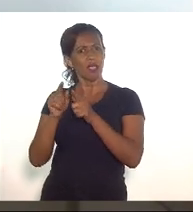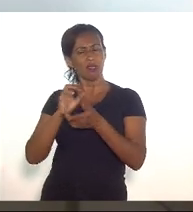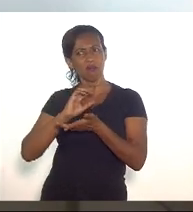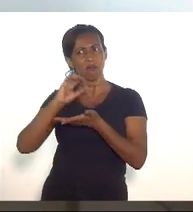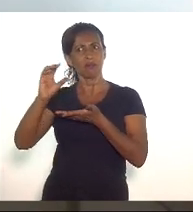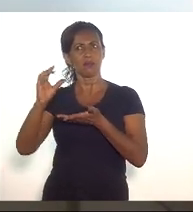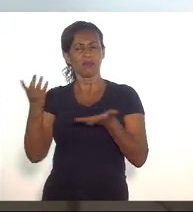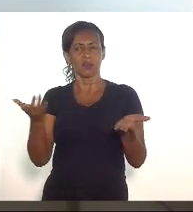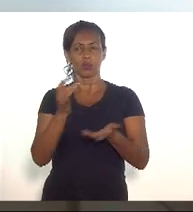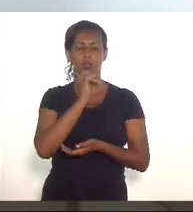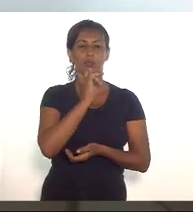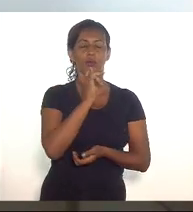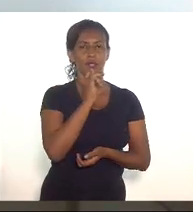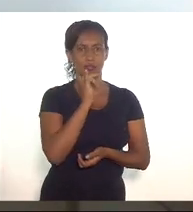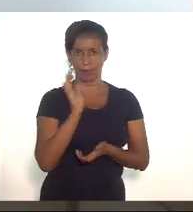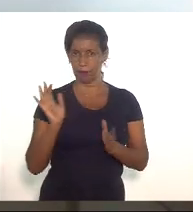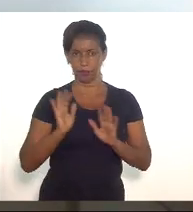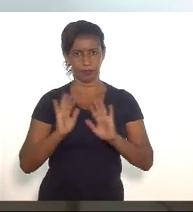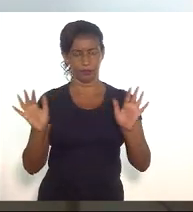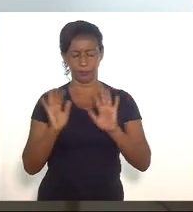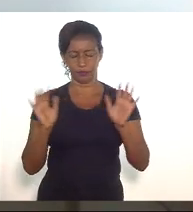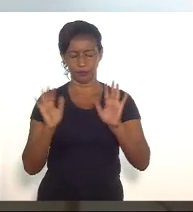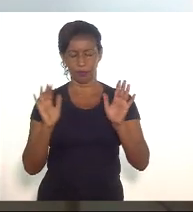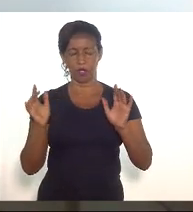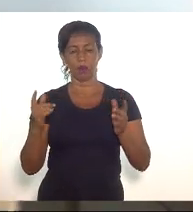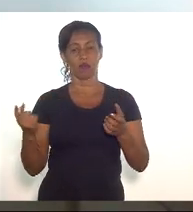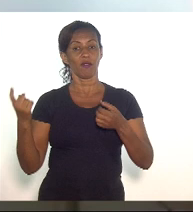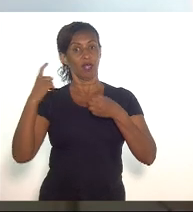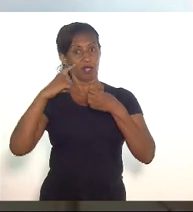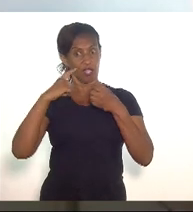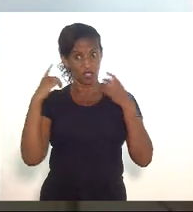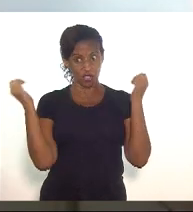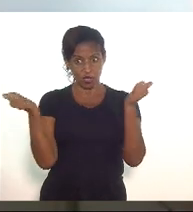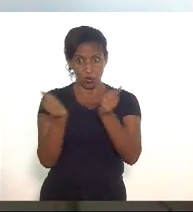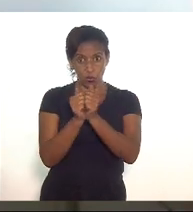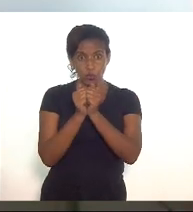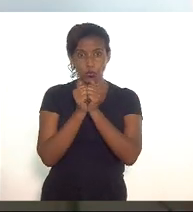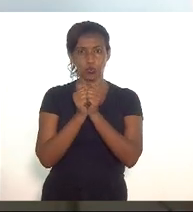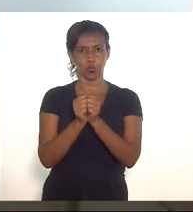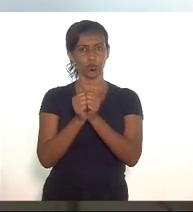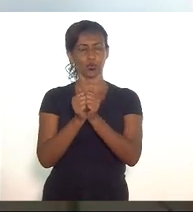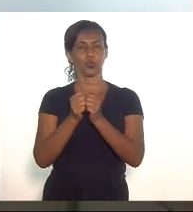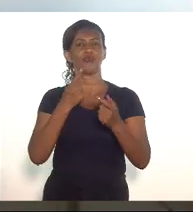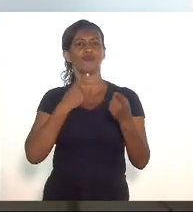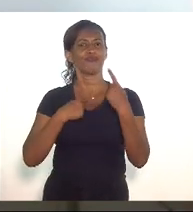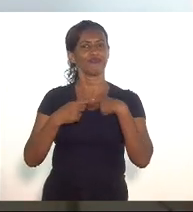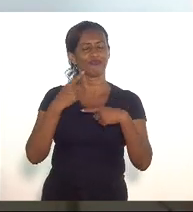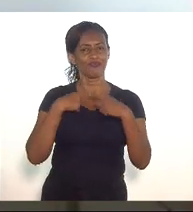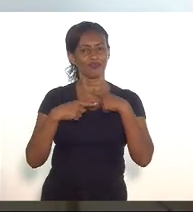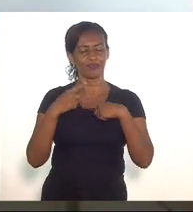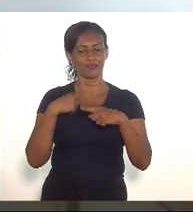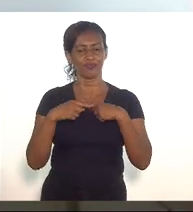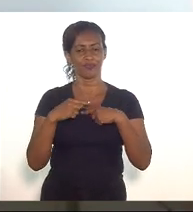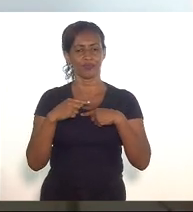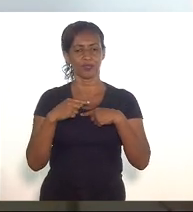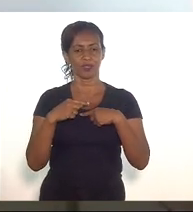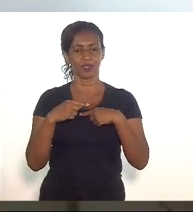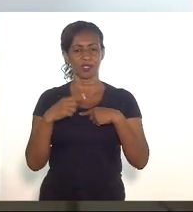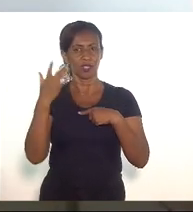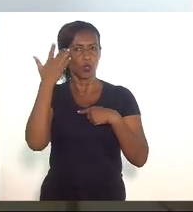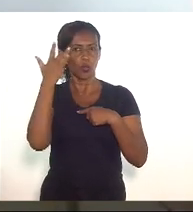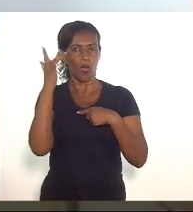Então, estou dando esse exemplo, mas é que a gente está conectado e desejoso. E eu não